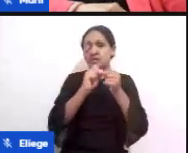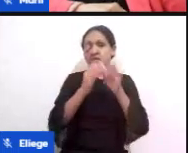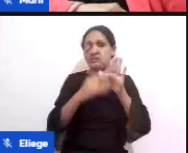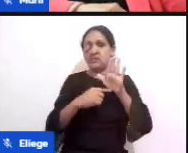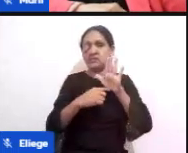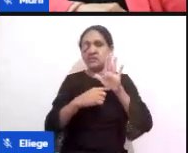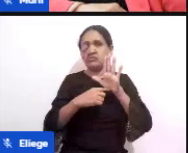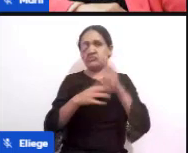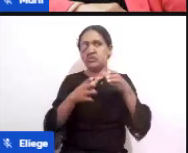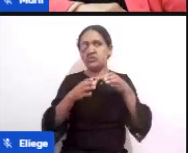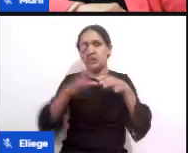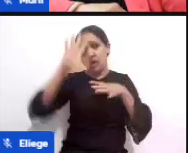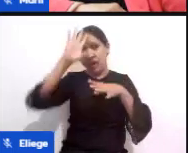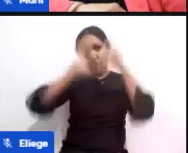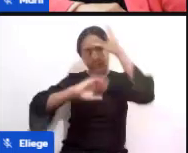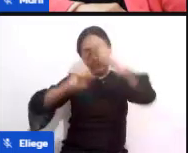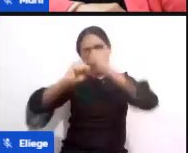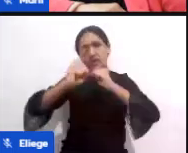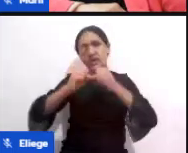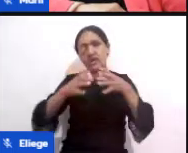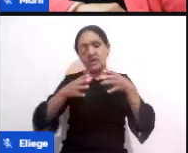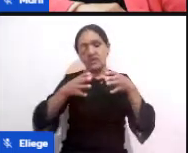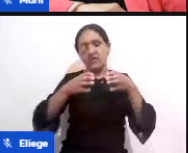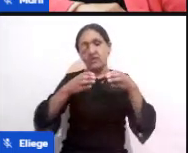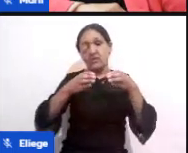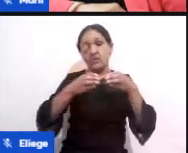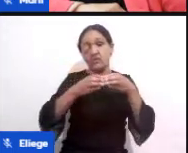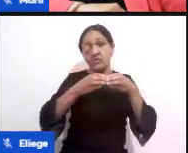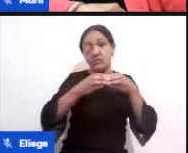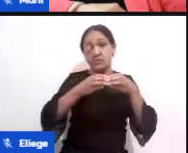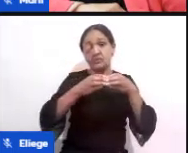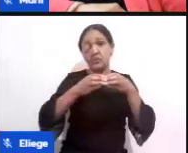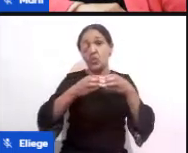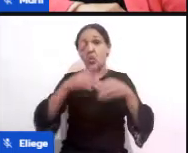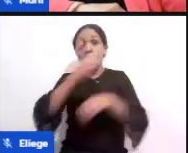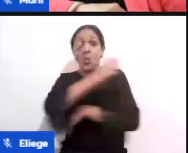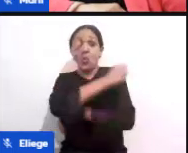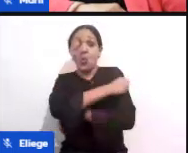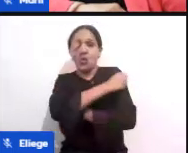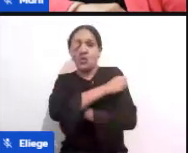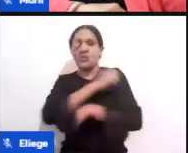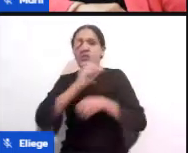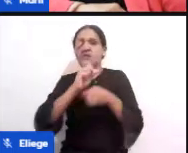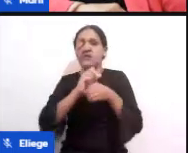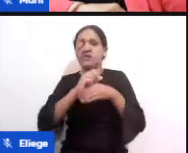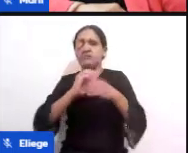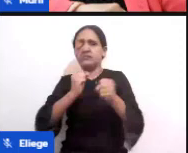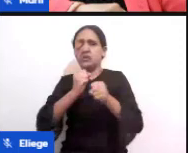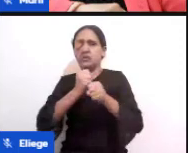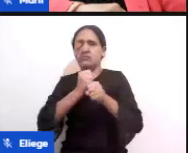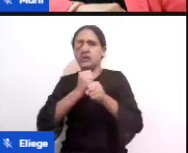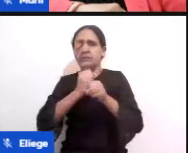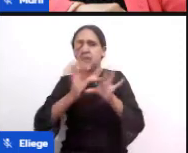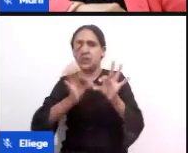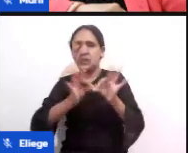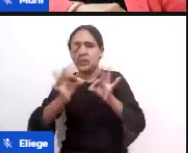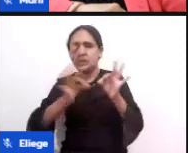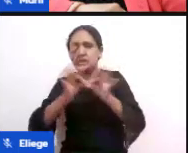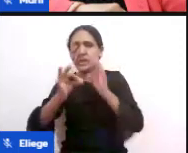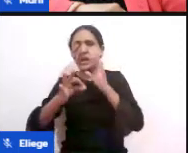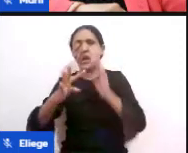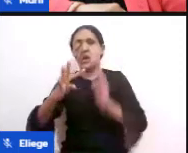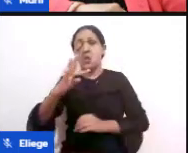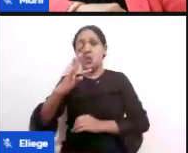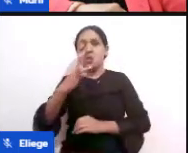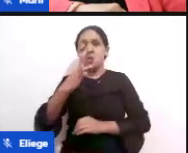coletiva, onde o aluno ele vai construir o seu conhecimento nas interações que ele estabelece com o